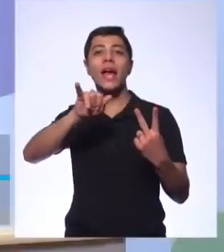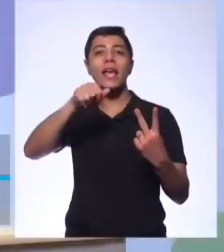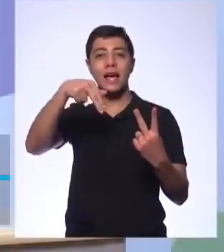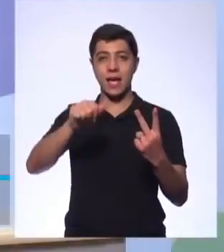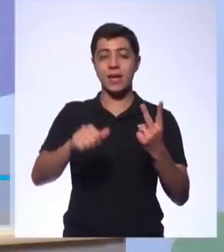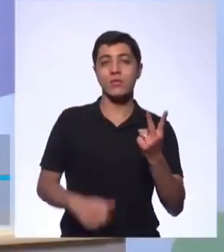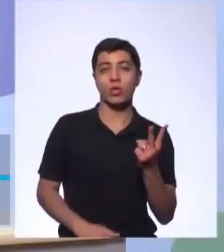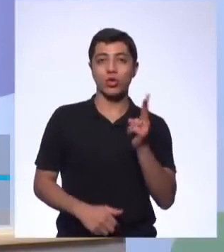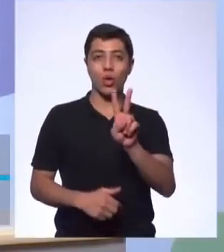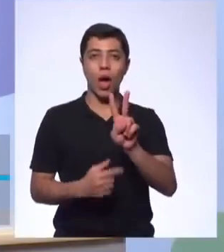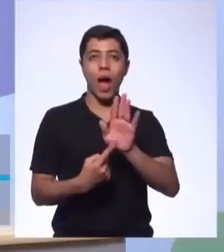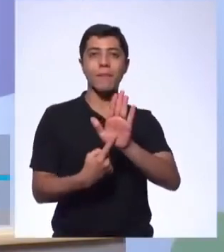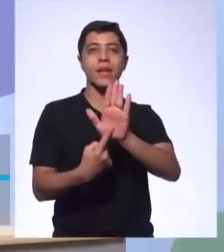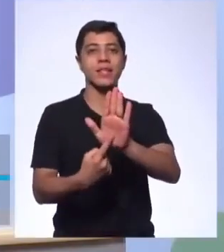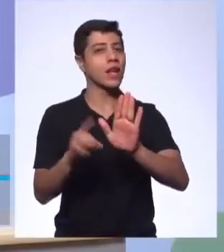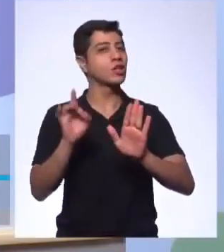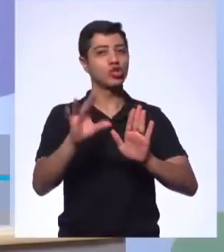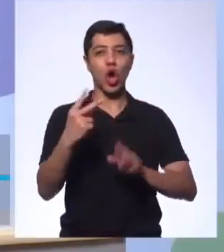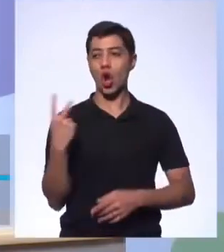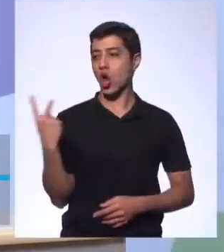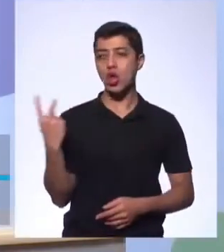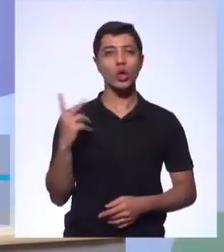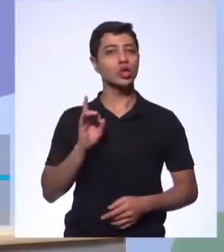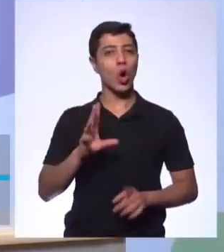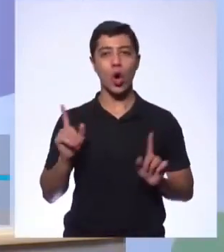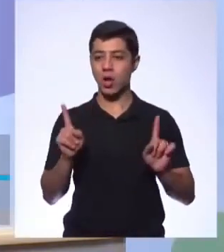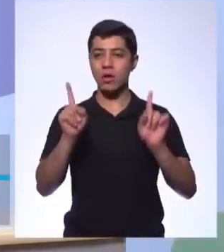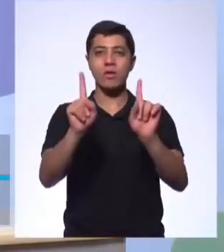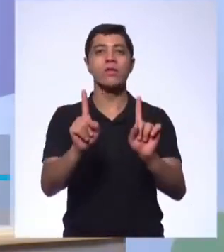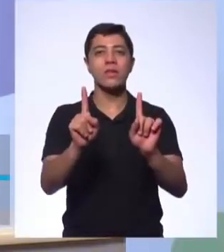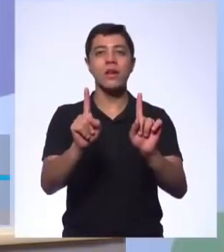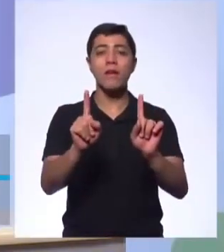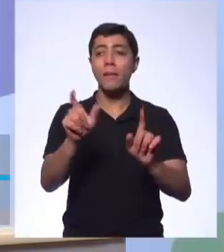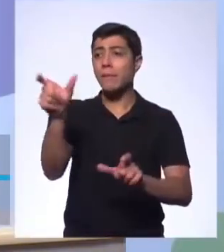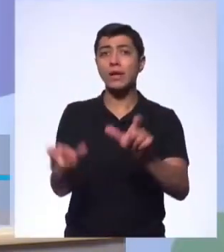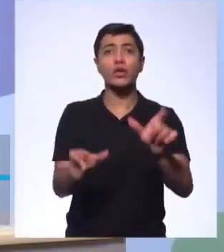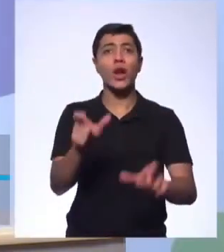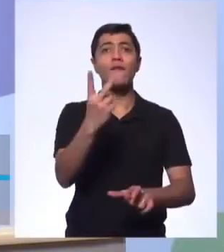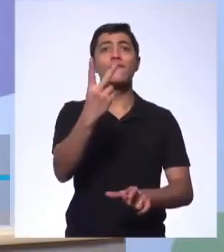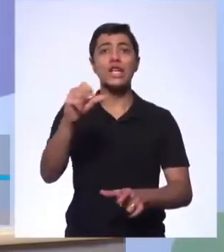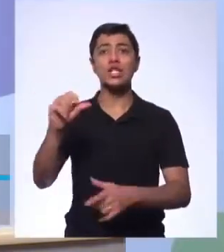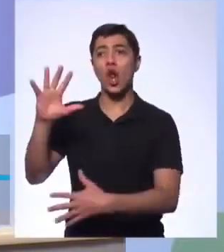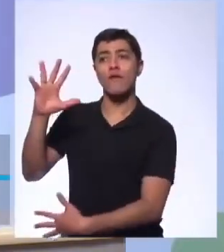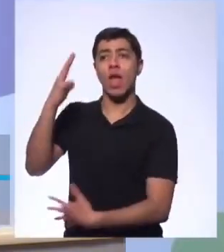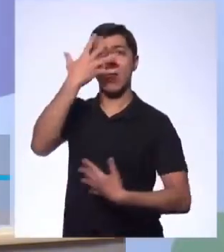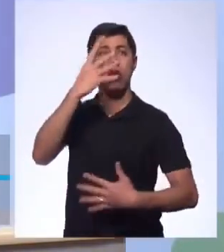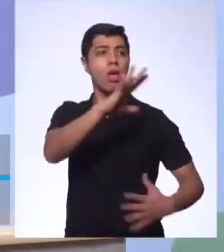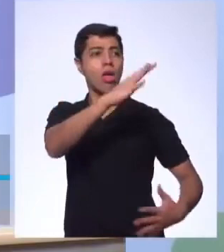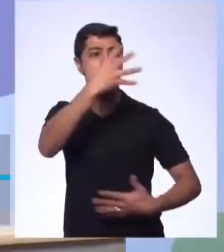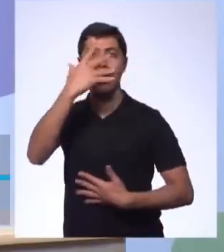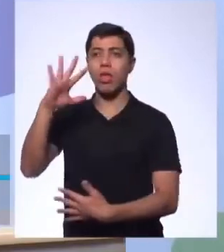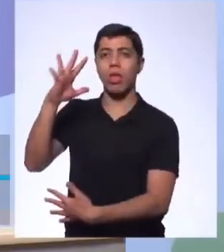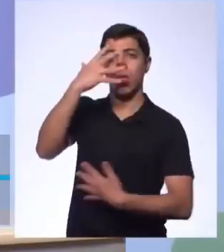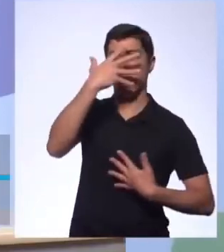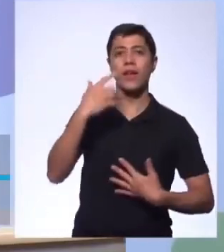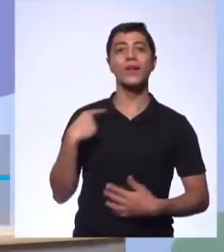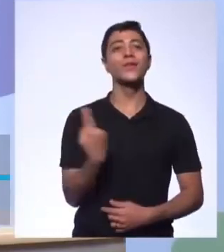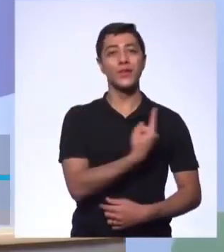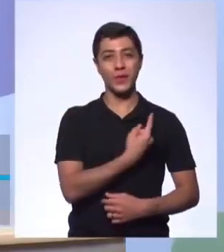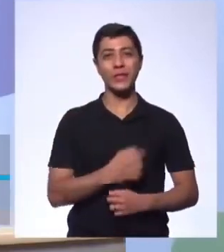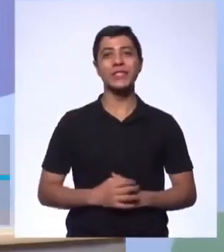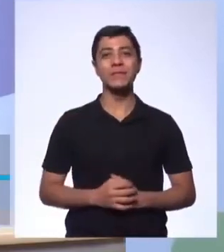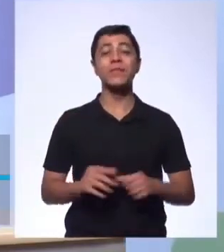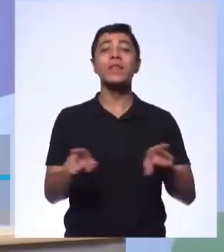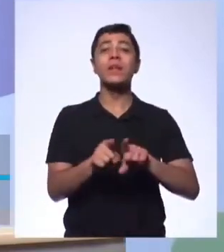fala que estudou as falas de forma que como que os personagens iam agir e tal, ele se preparou. E o Marcos também, os ensaios eram feitos